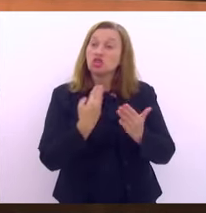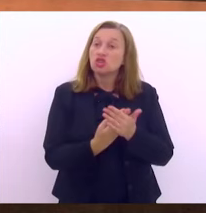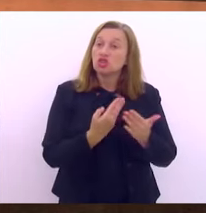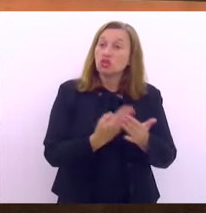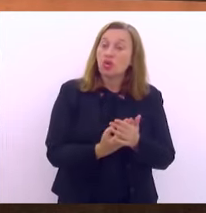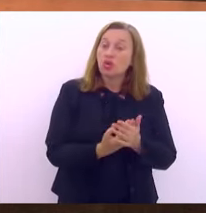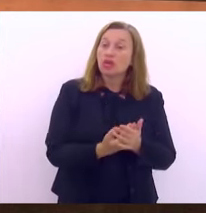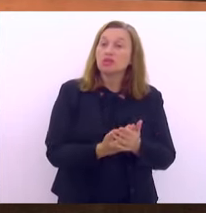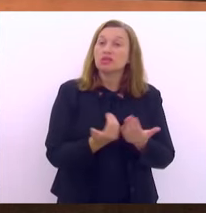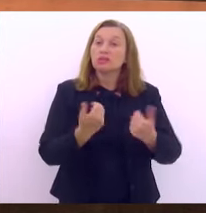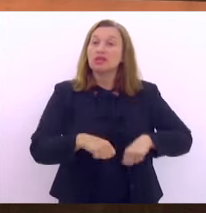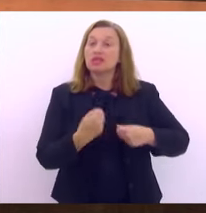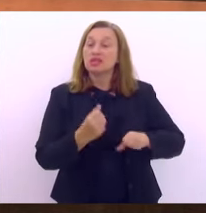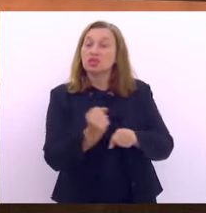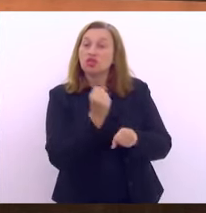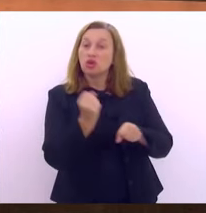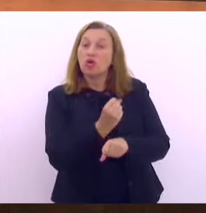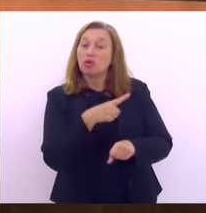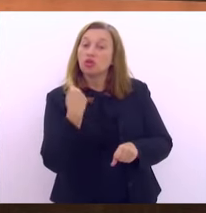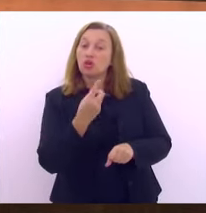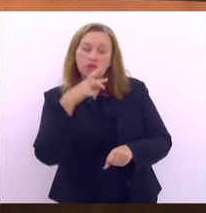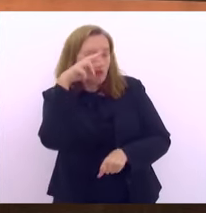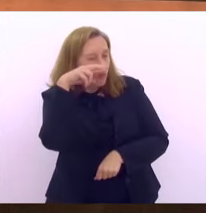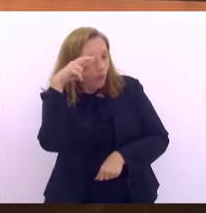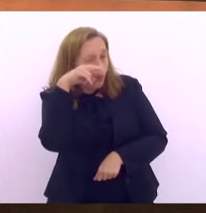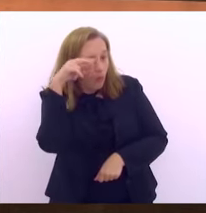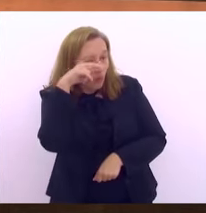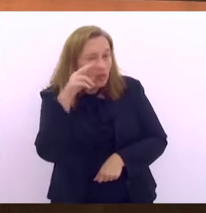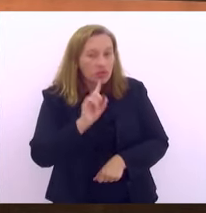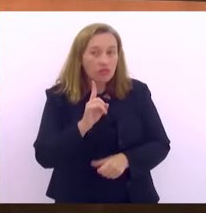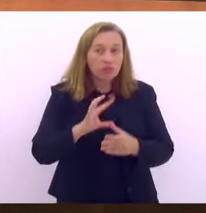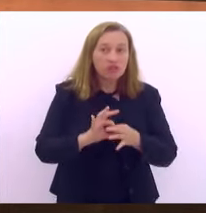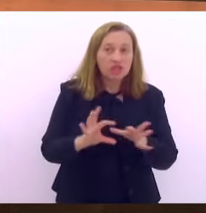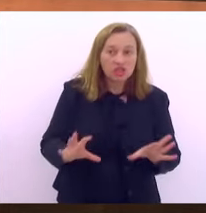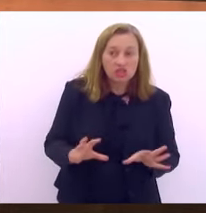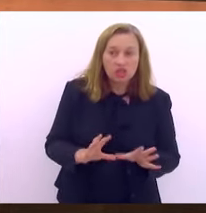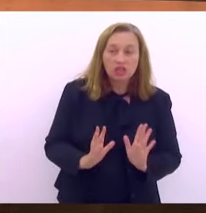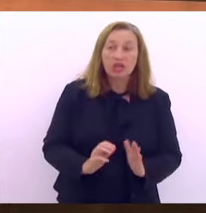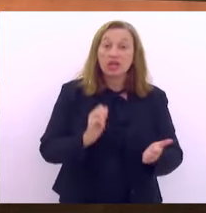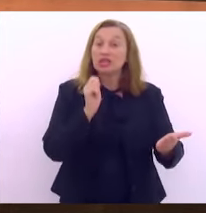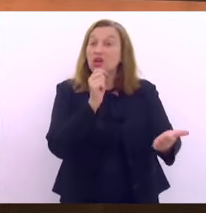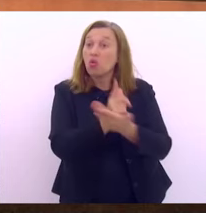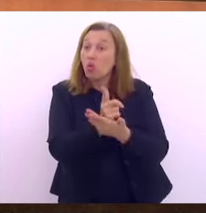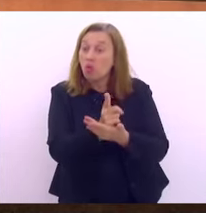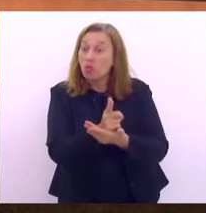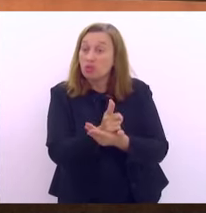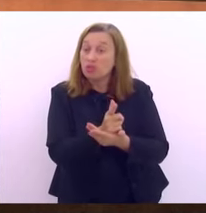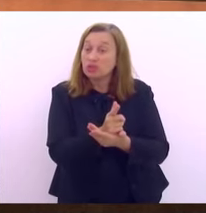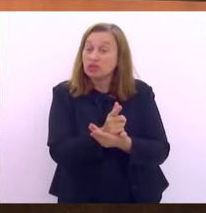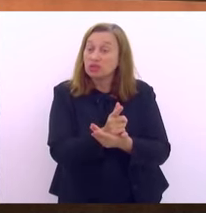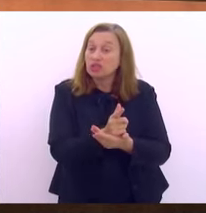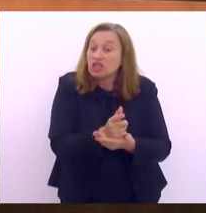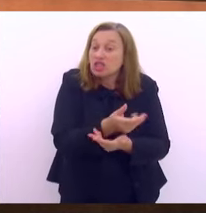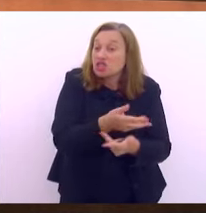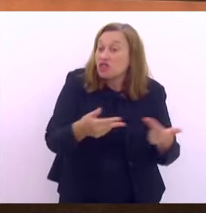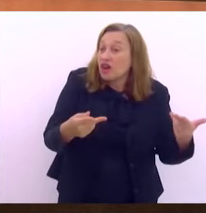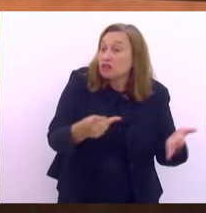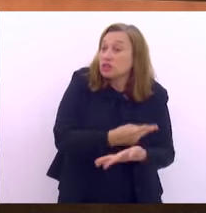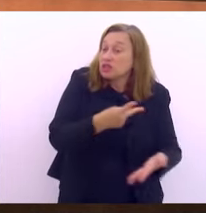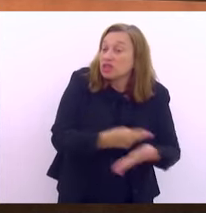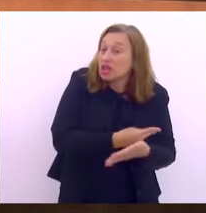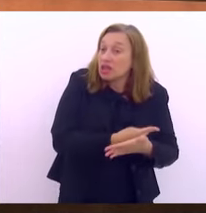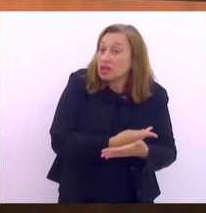pedaços, e nós estamos vigilantes. Nós não vamos deixar que essa compra eivada de irregularidades